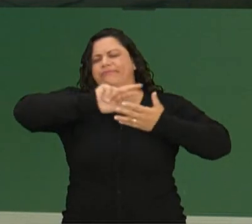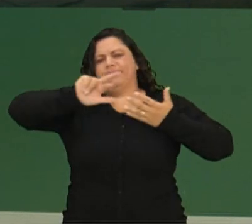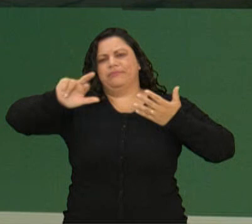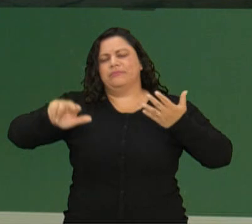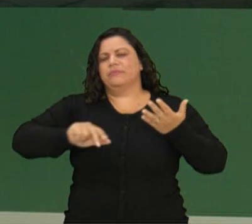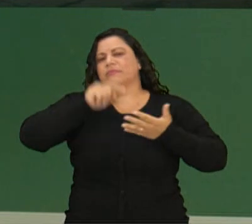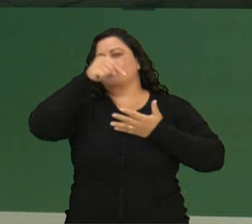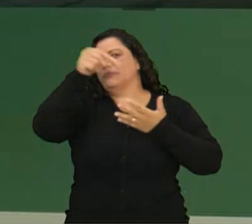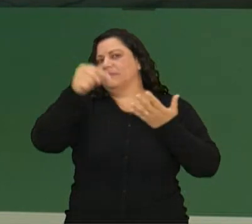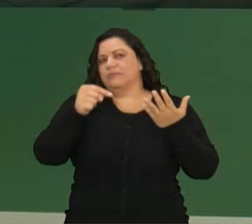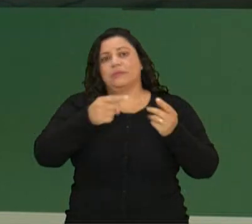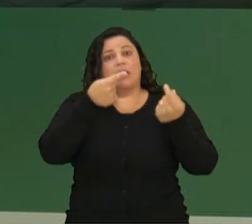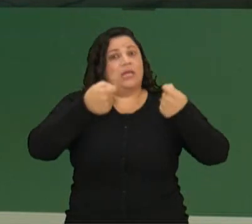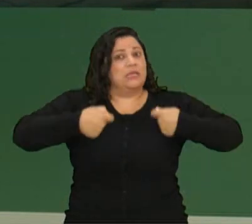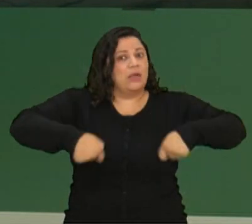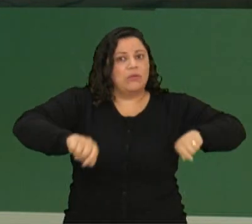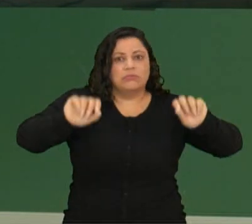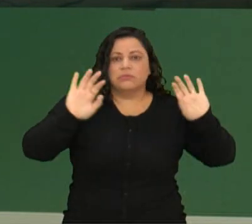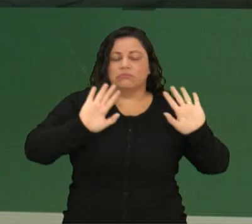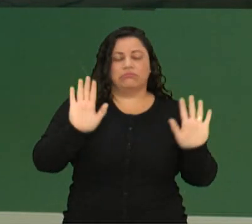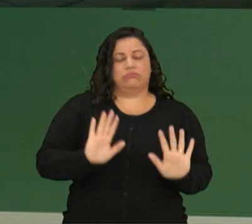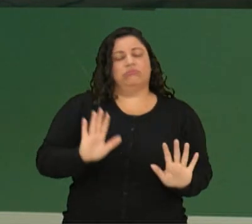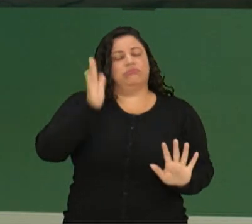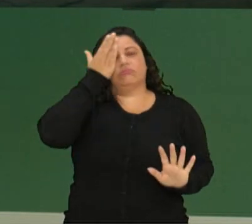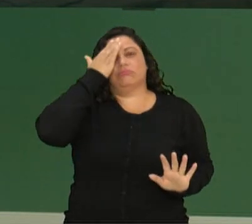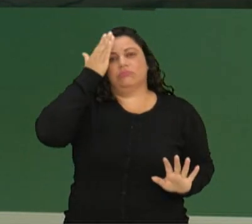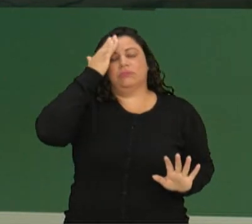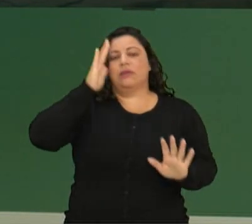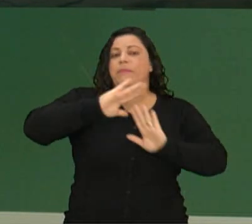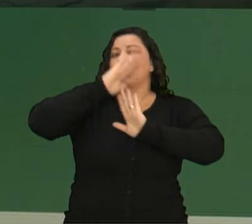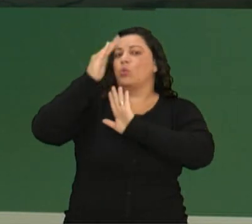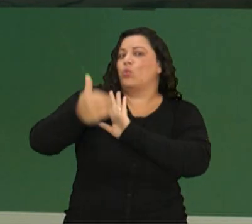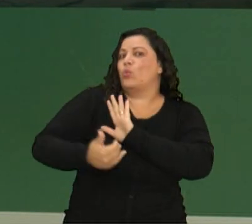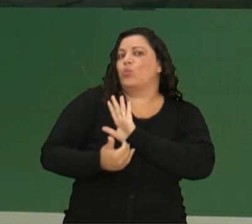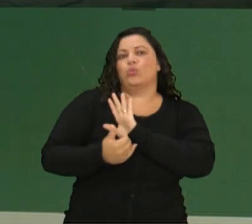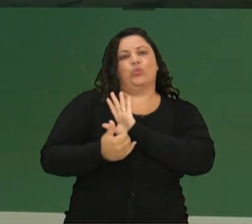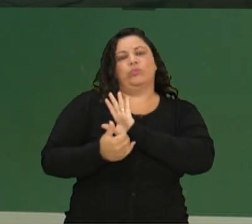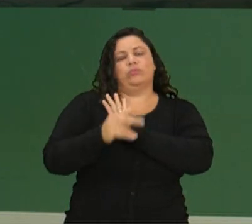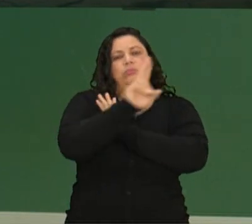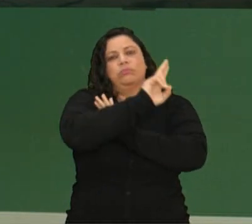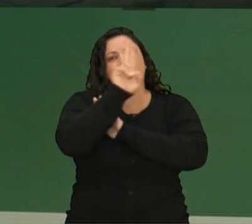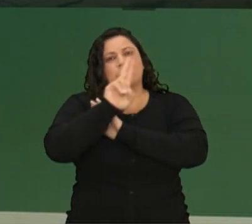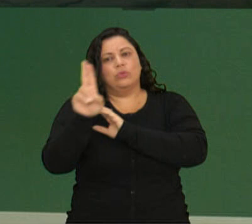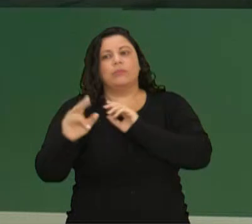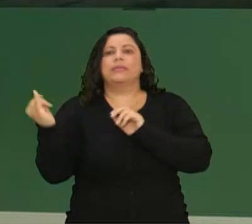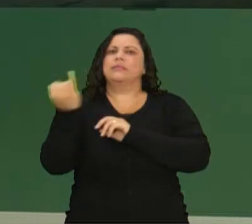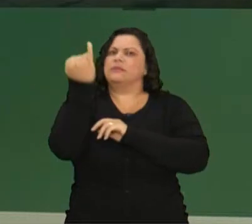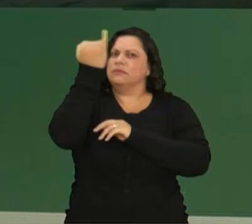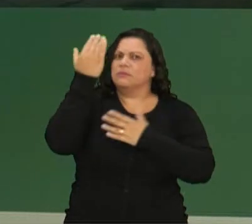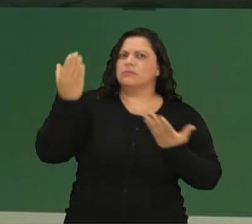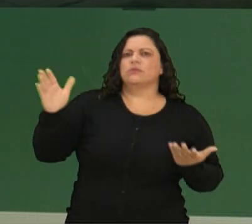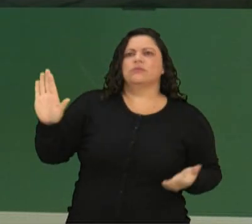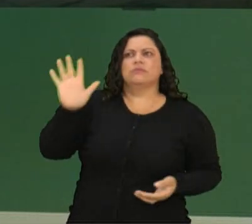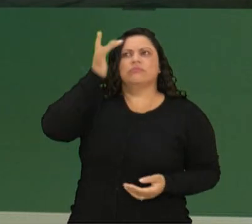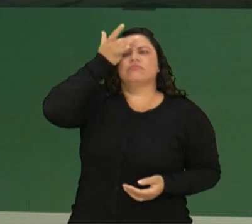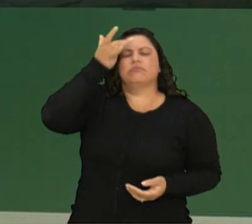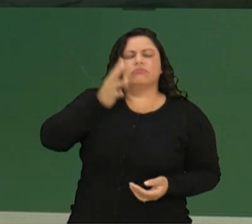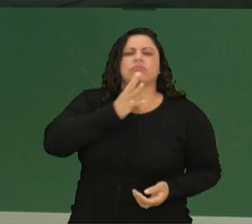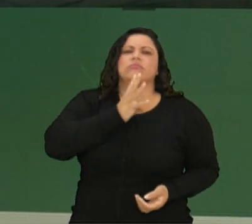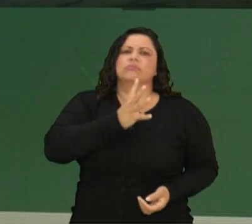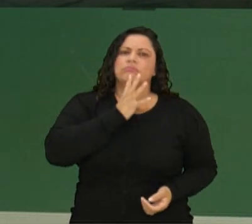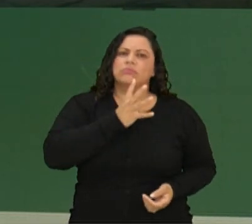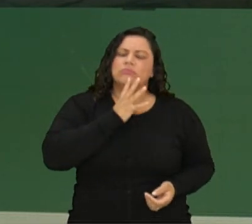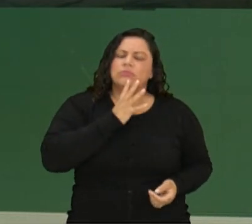né? E nós não precisamos saber todos já, mas é importante a gente ir memorizando, entendendo e conhecendo